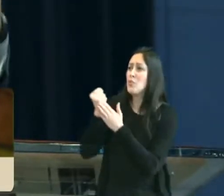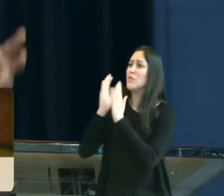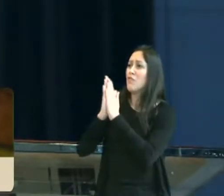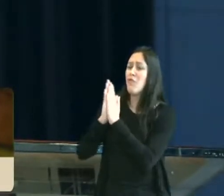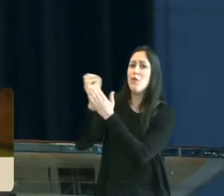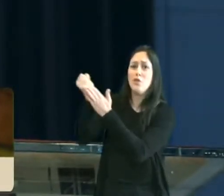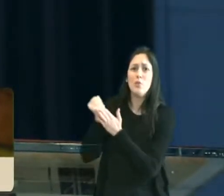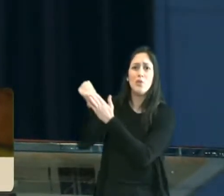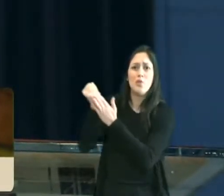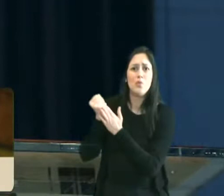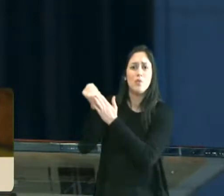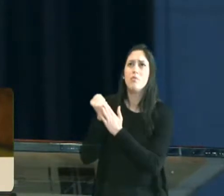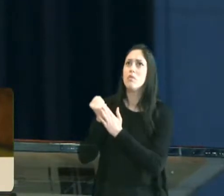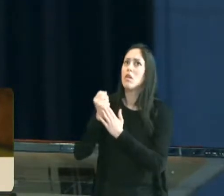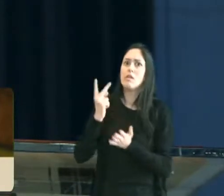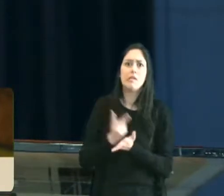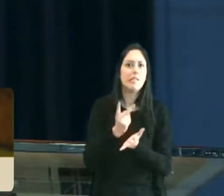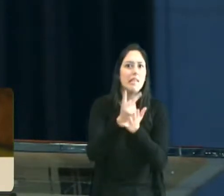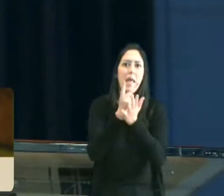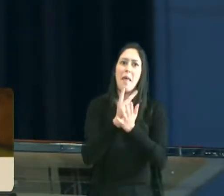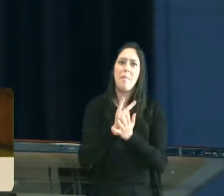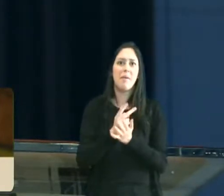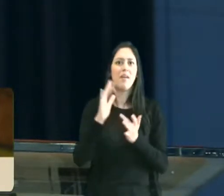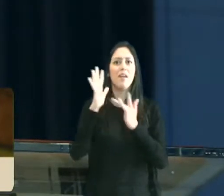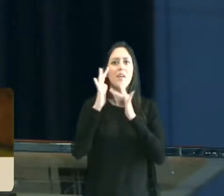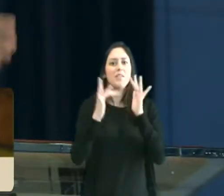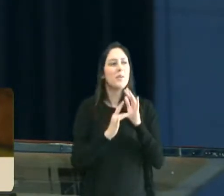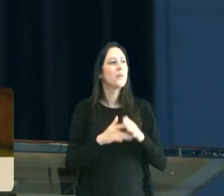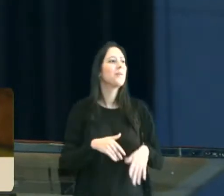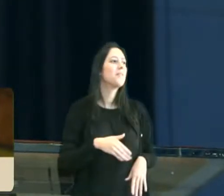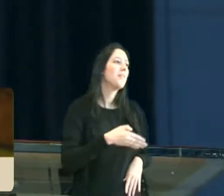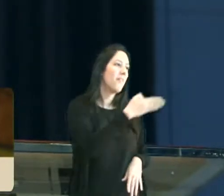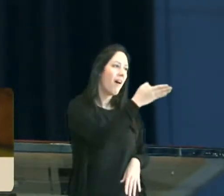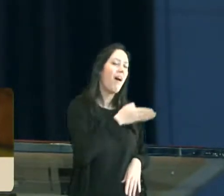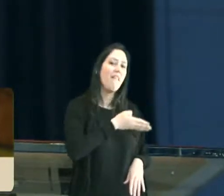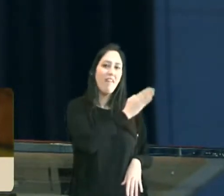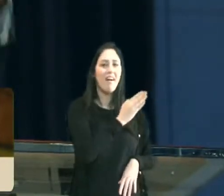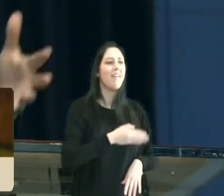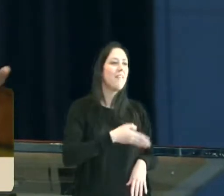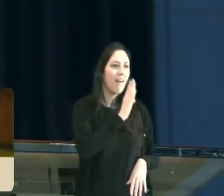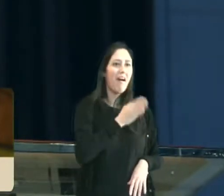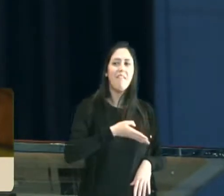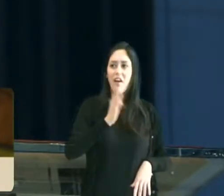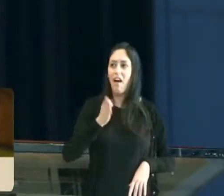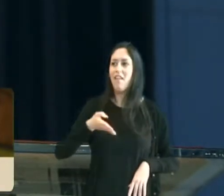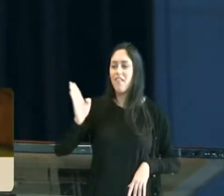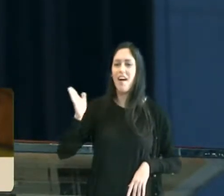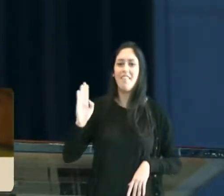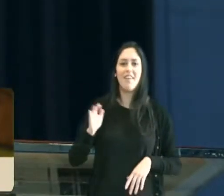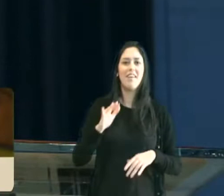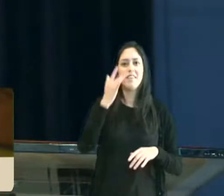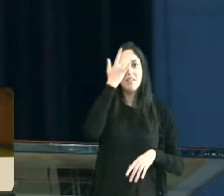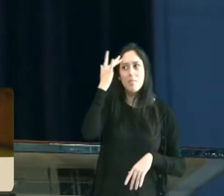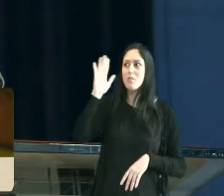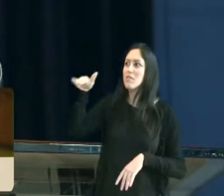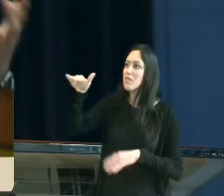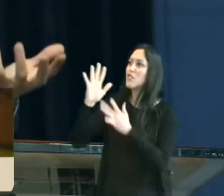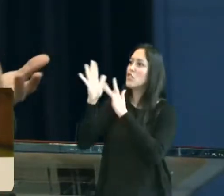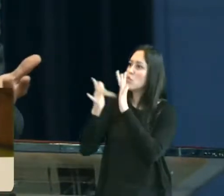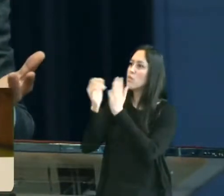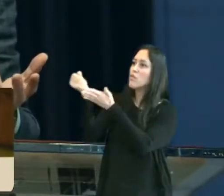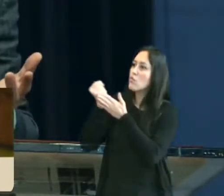que chegavam todo dia pedindo algo, e mais alguma coisa, e mais alguma coisa. É